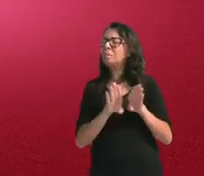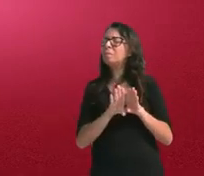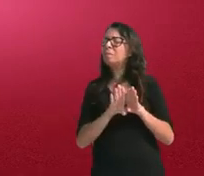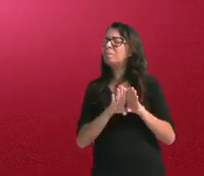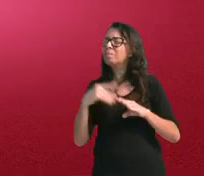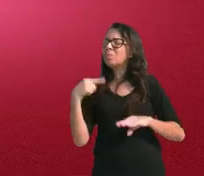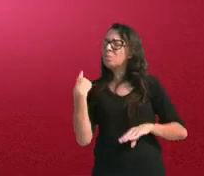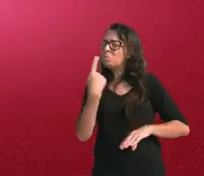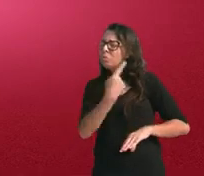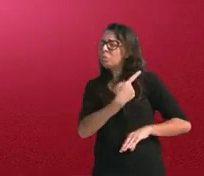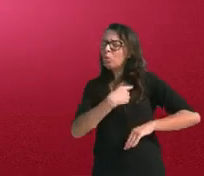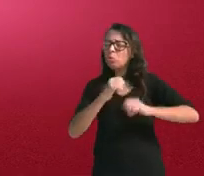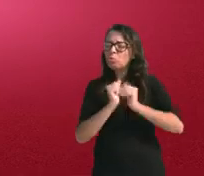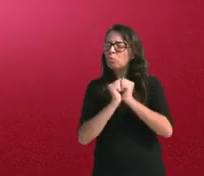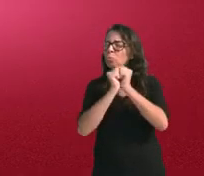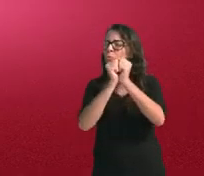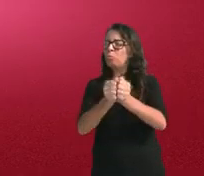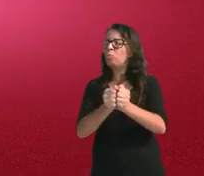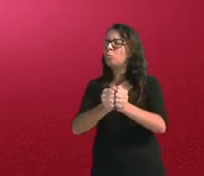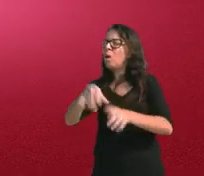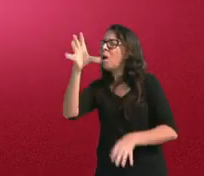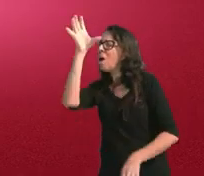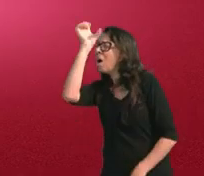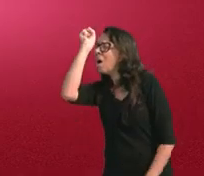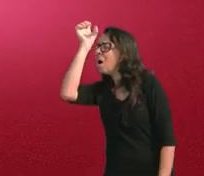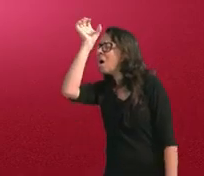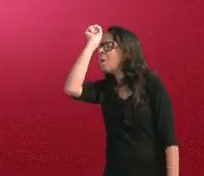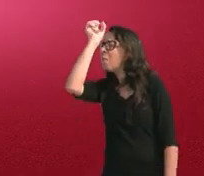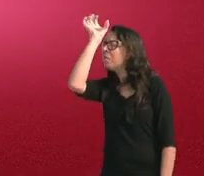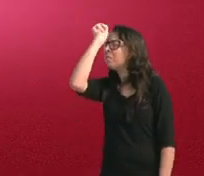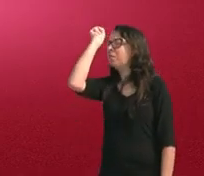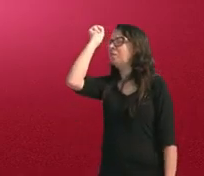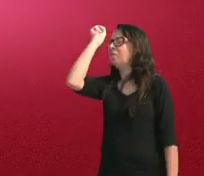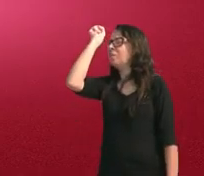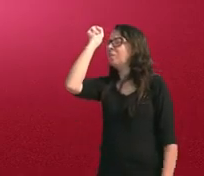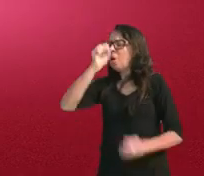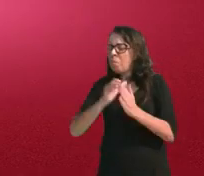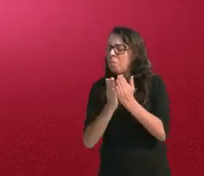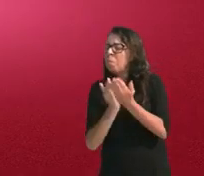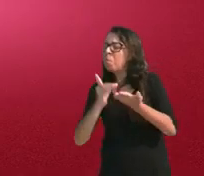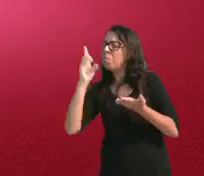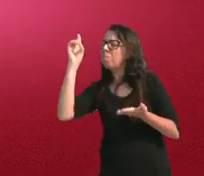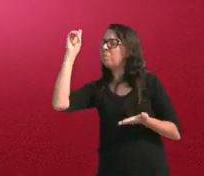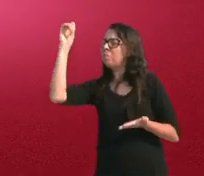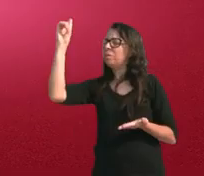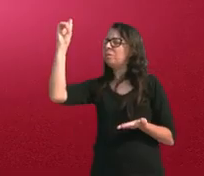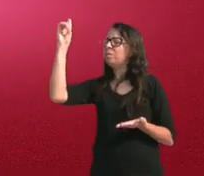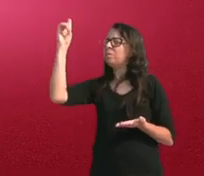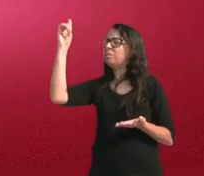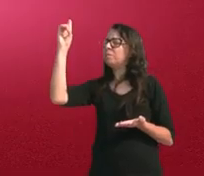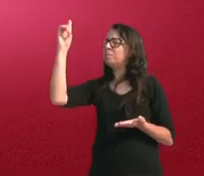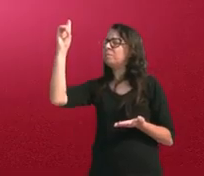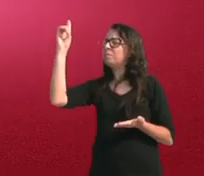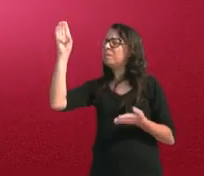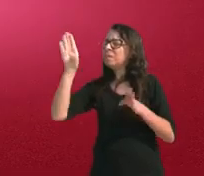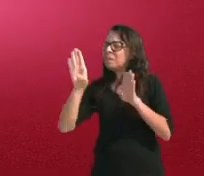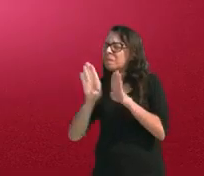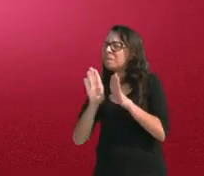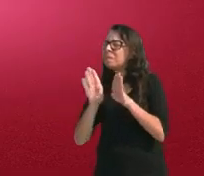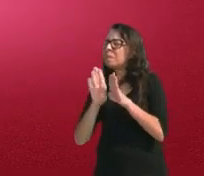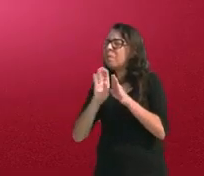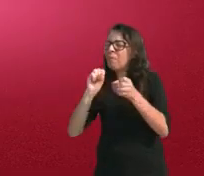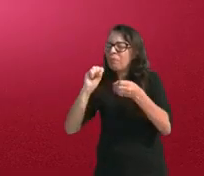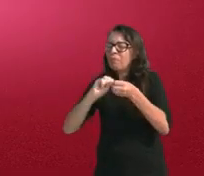Pai, não só aprendermos da Sua palavra, mas que nós também podemos, ó Pai, ó Deus, atentarmos para a Tua